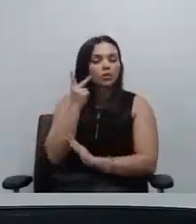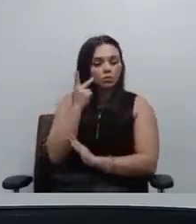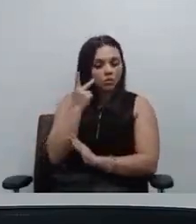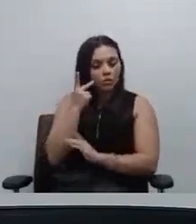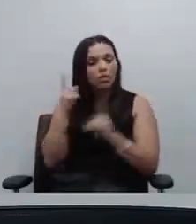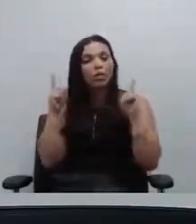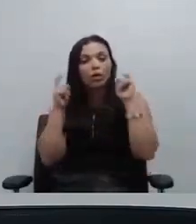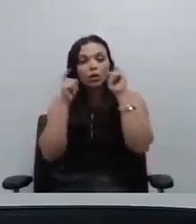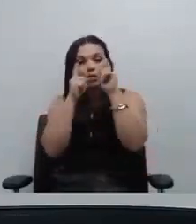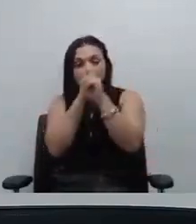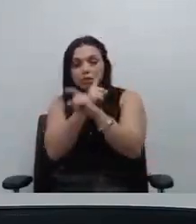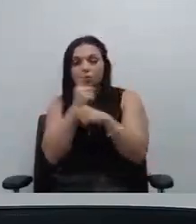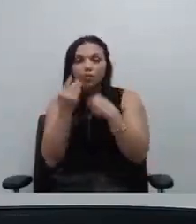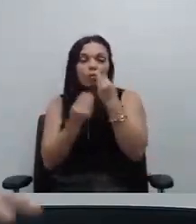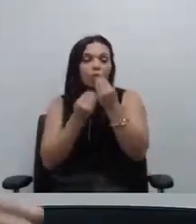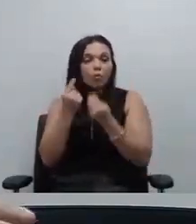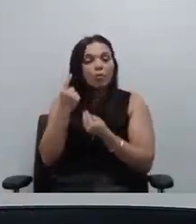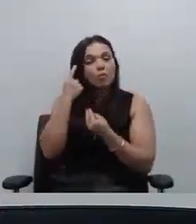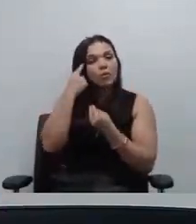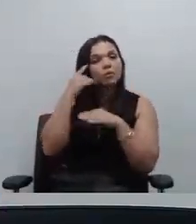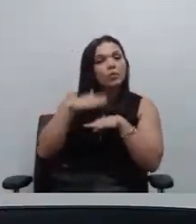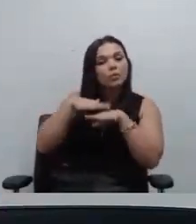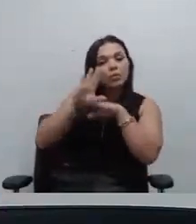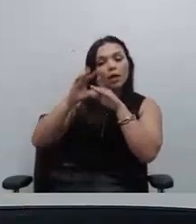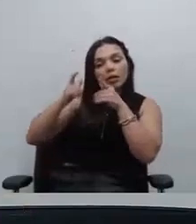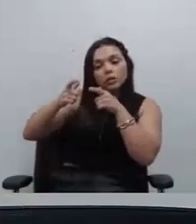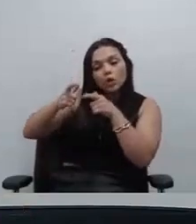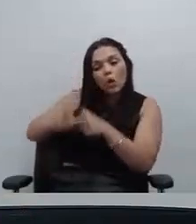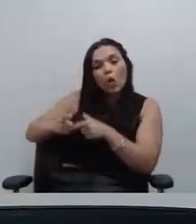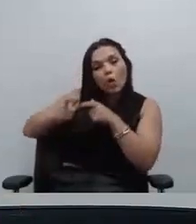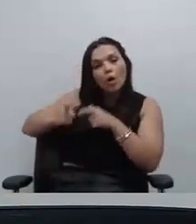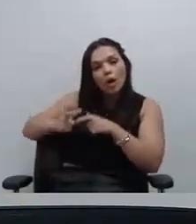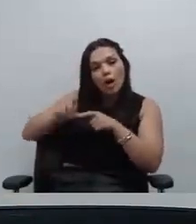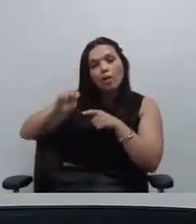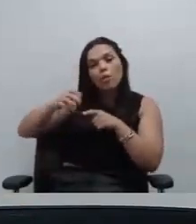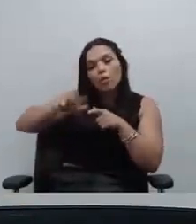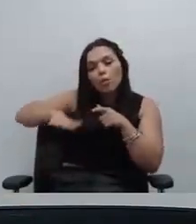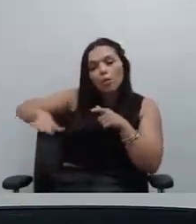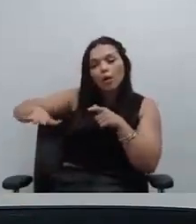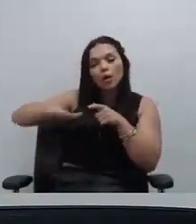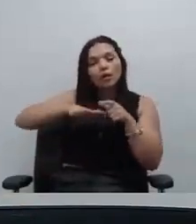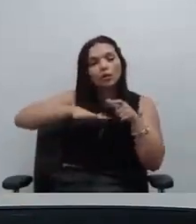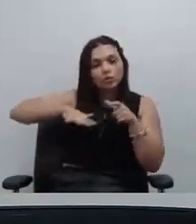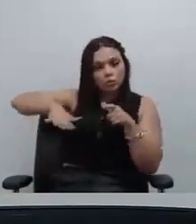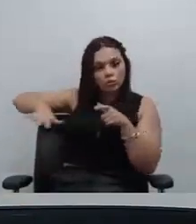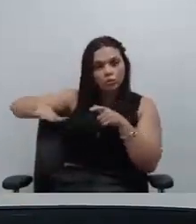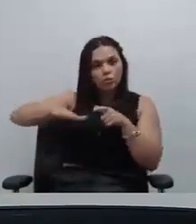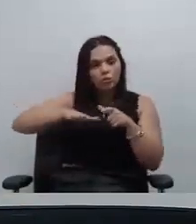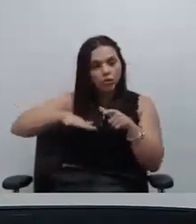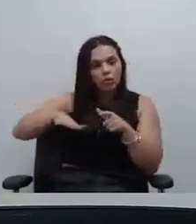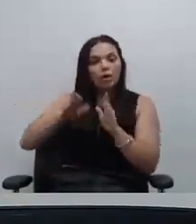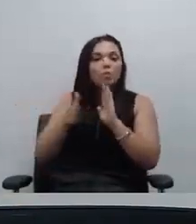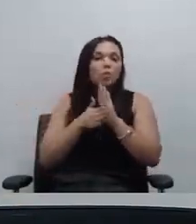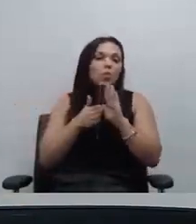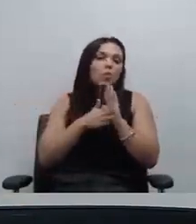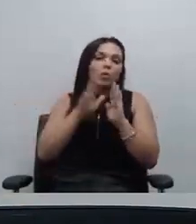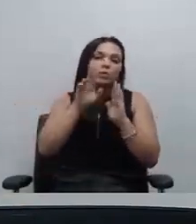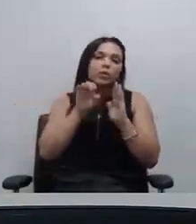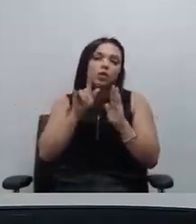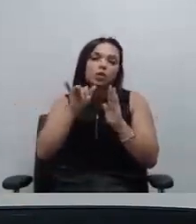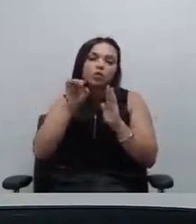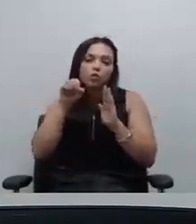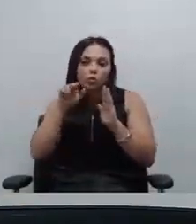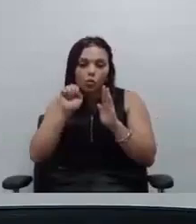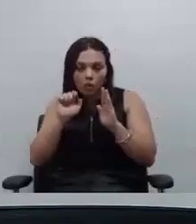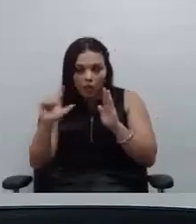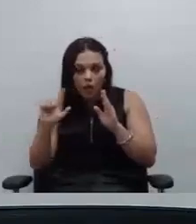pensar nessa execução do plano numa escala mais local ou regional, o que poderia dar ensejo a planos regionais ou planos locais, ou